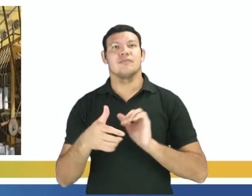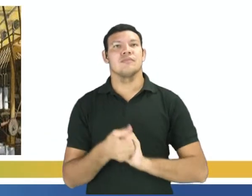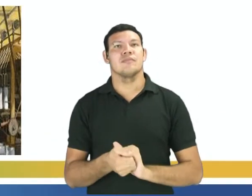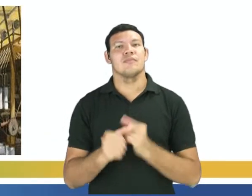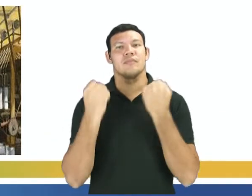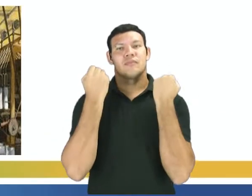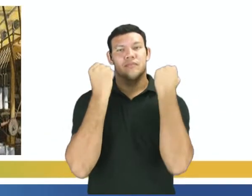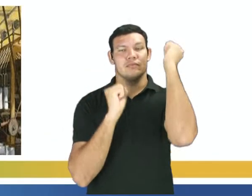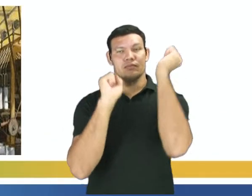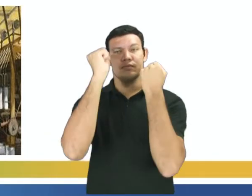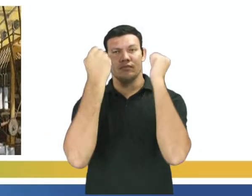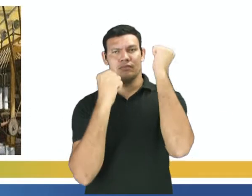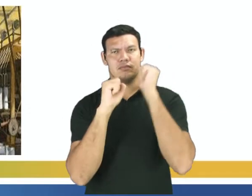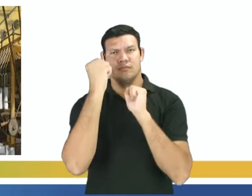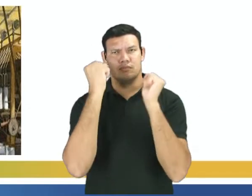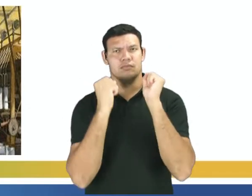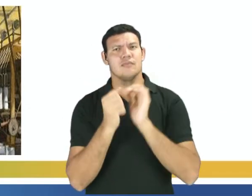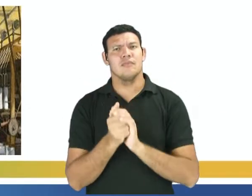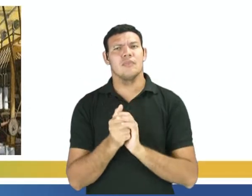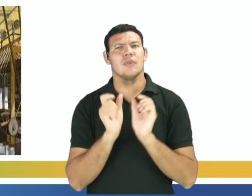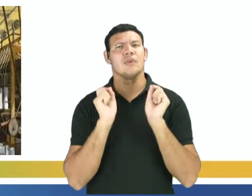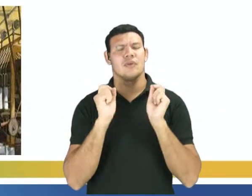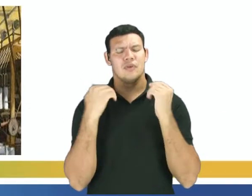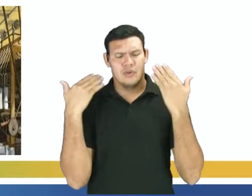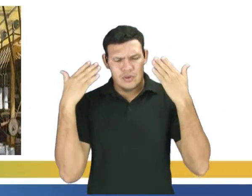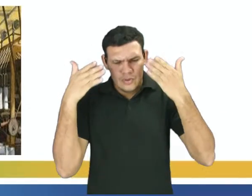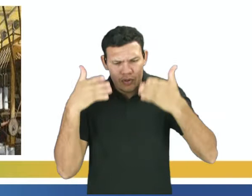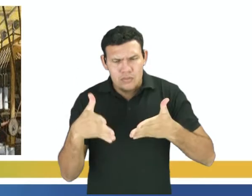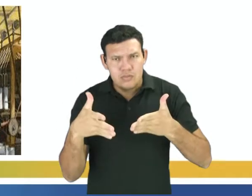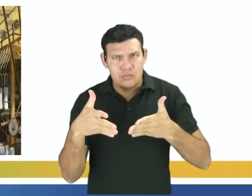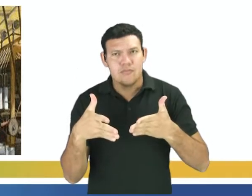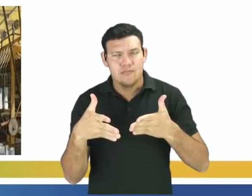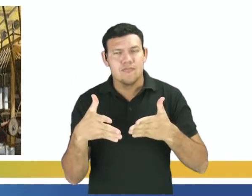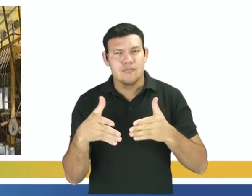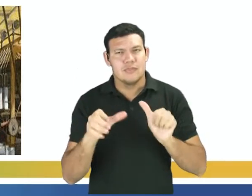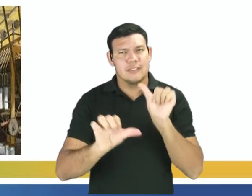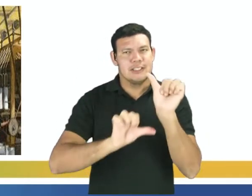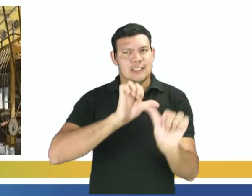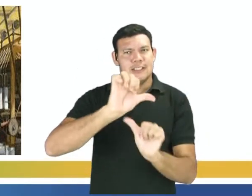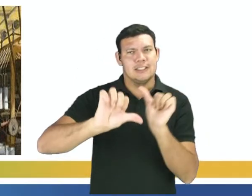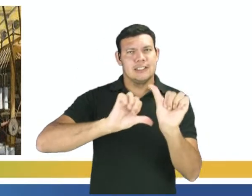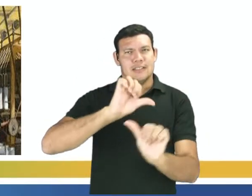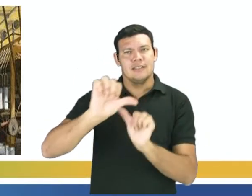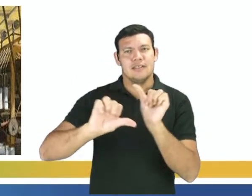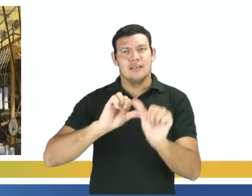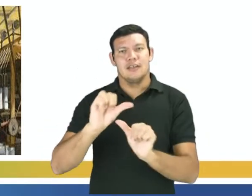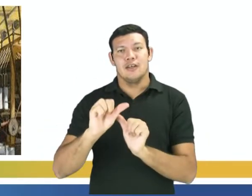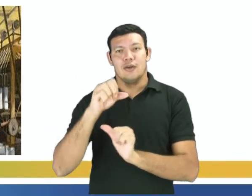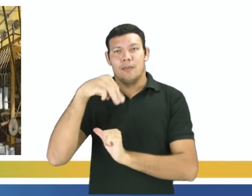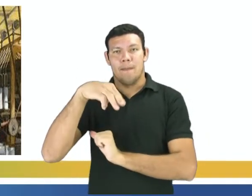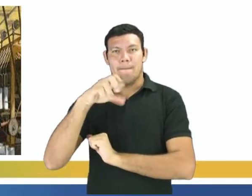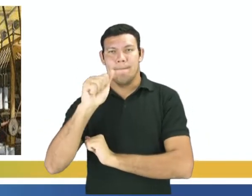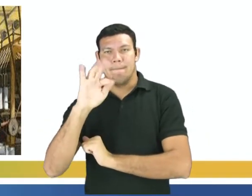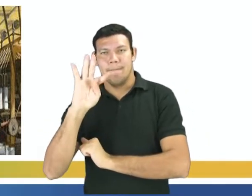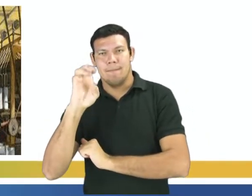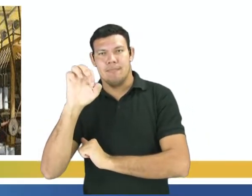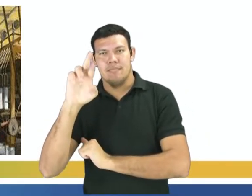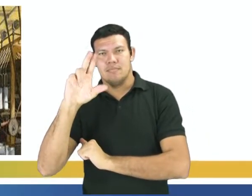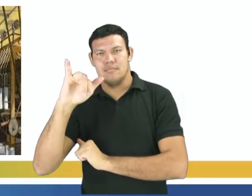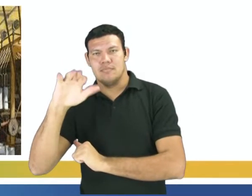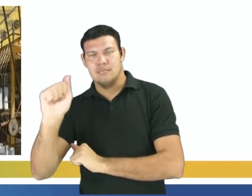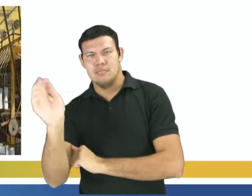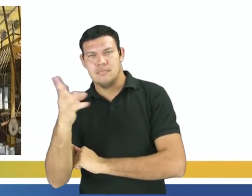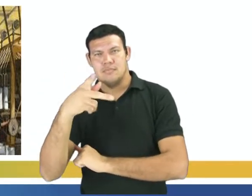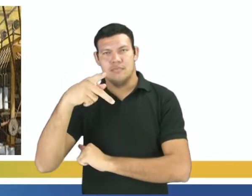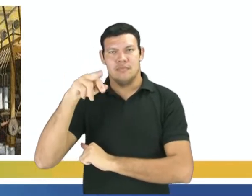Industrialização. A indústria compreende a transformação de matérias-primas em produtos acabados. Olha essa